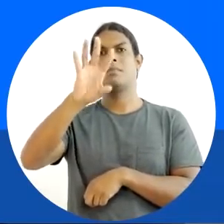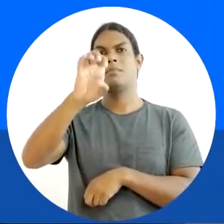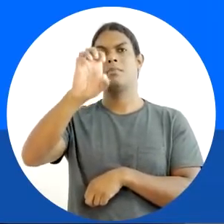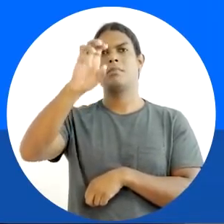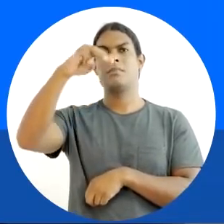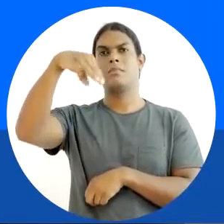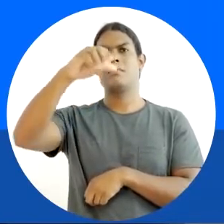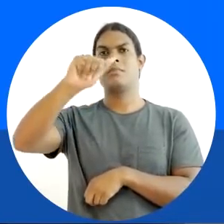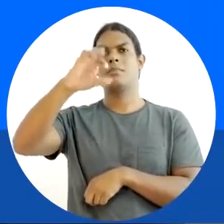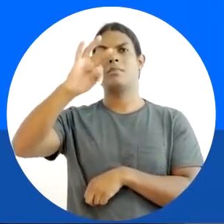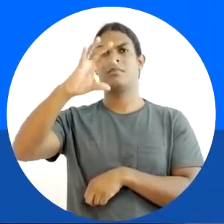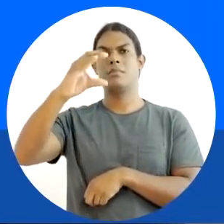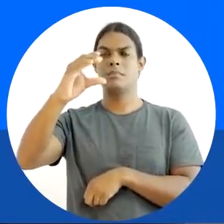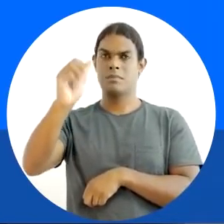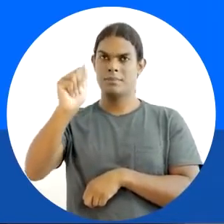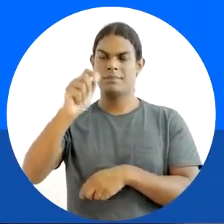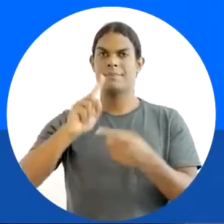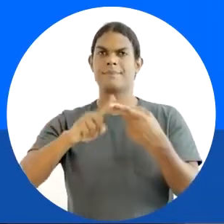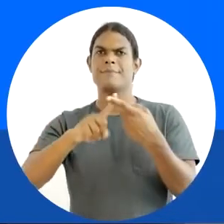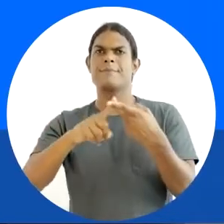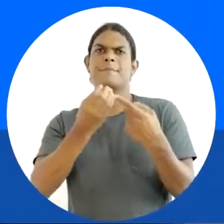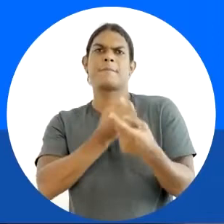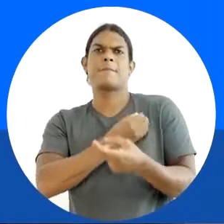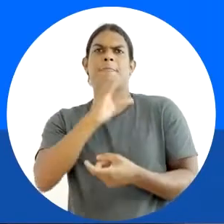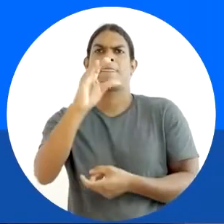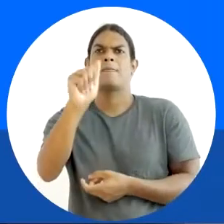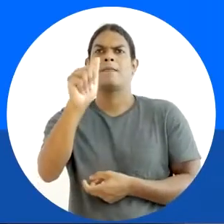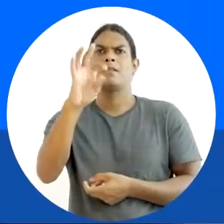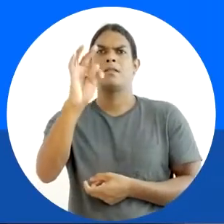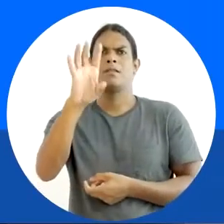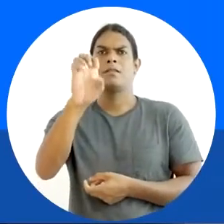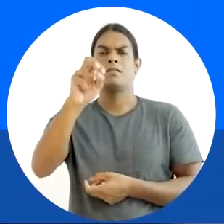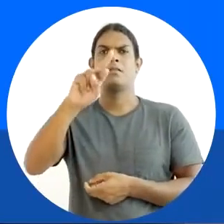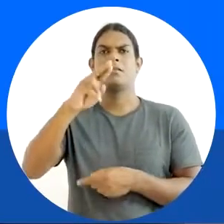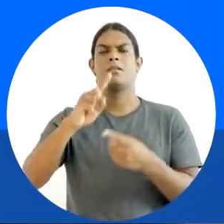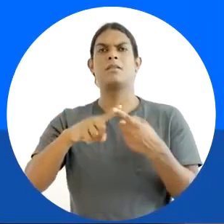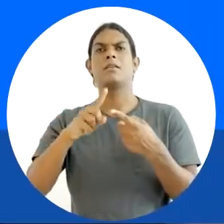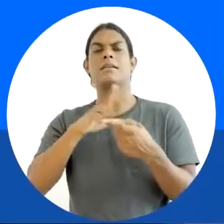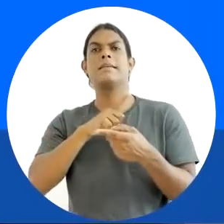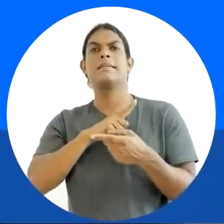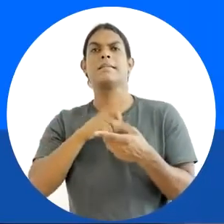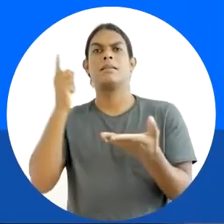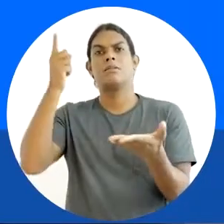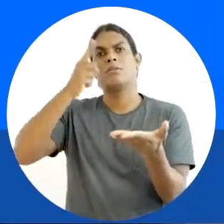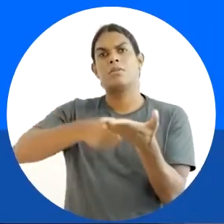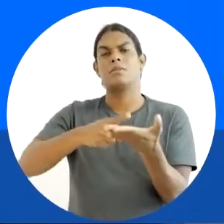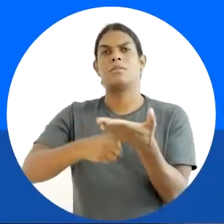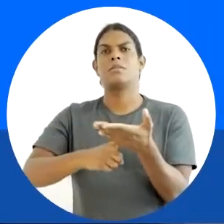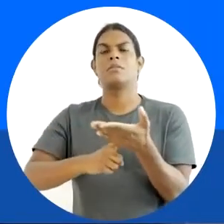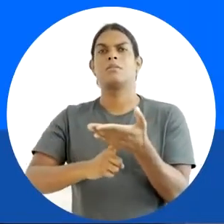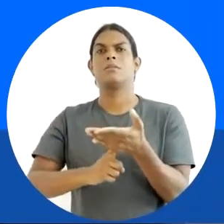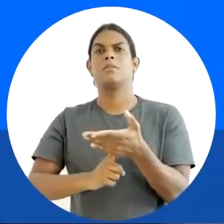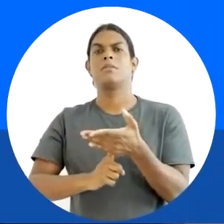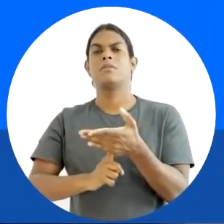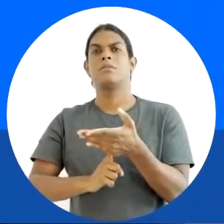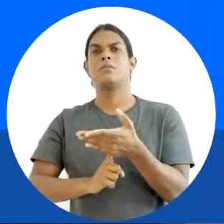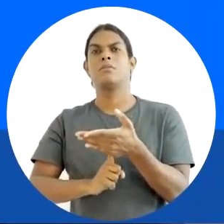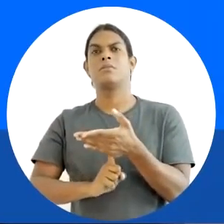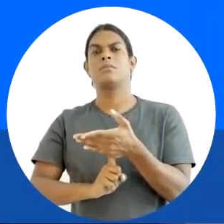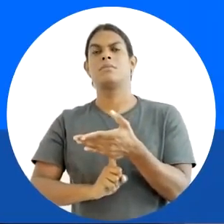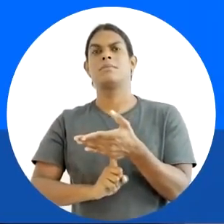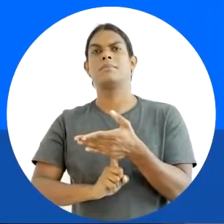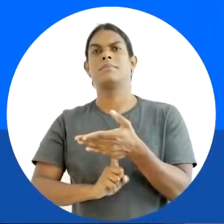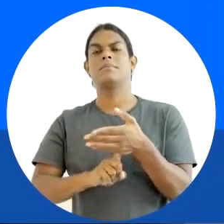Cater, que contém a notação de assunto do livro, que consta na etiqueta,